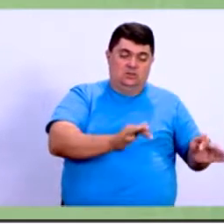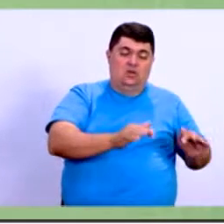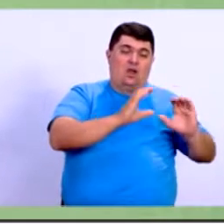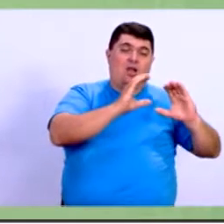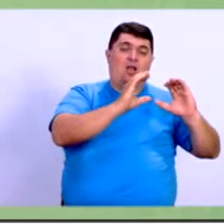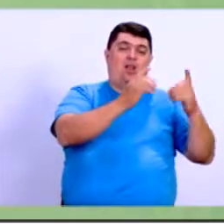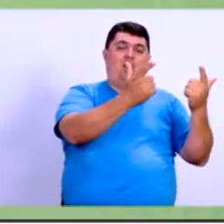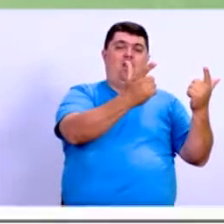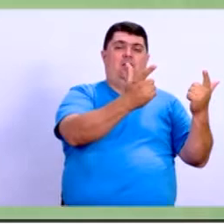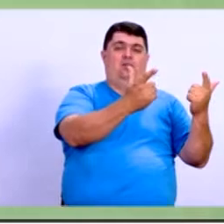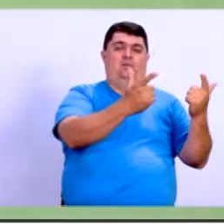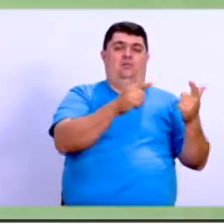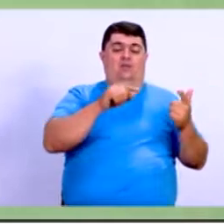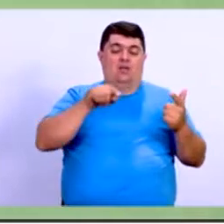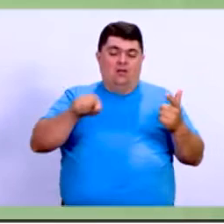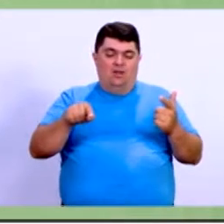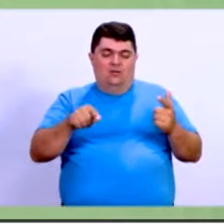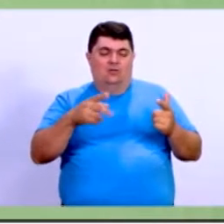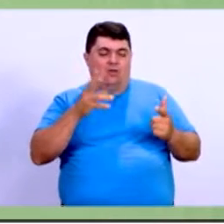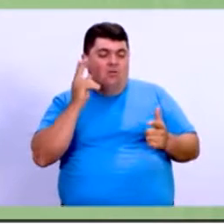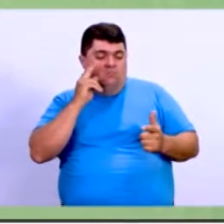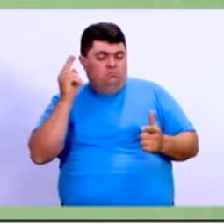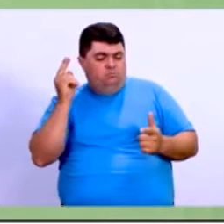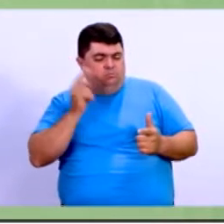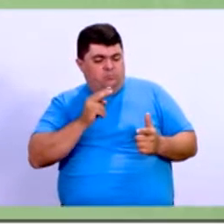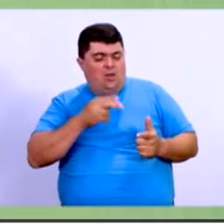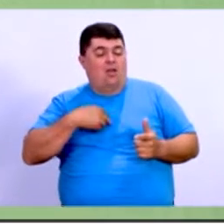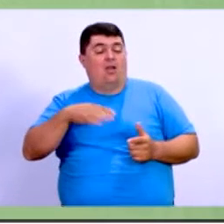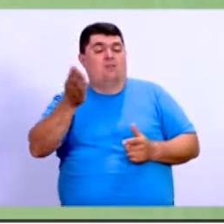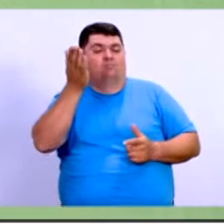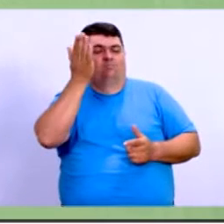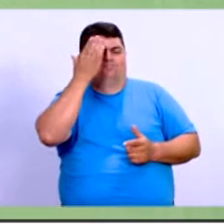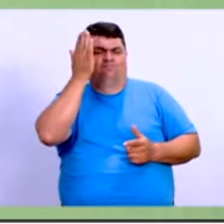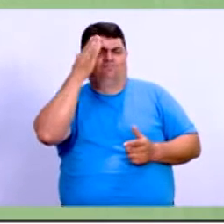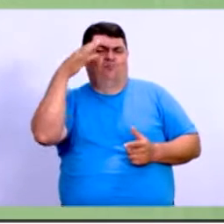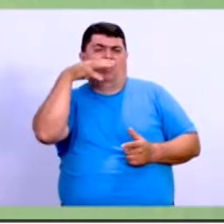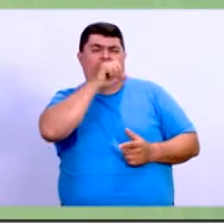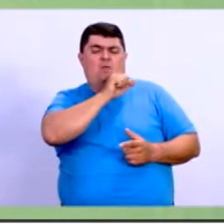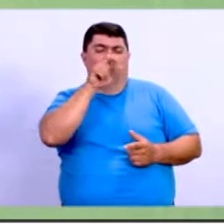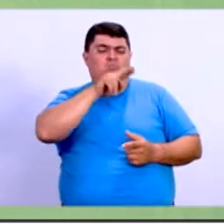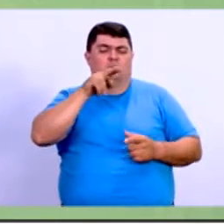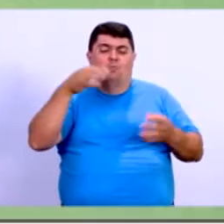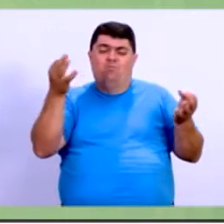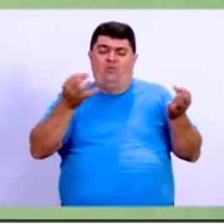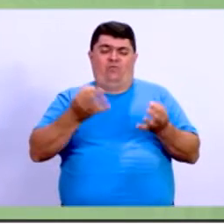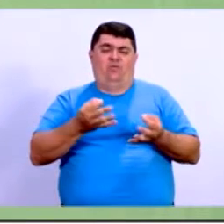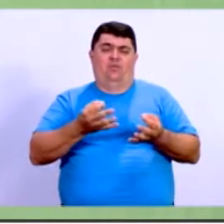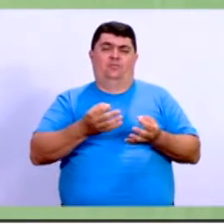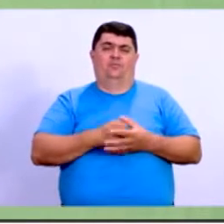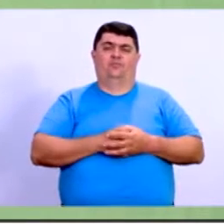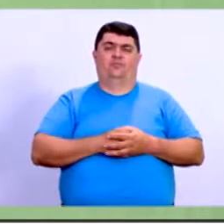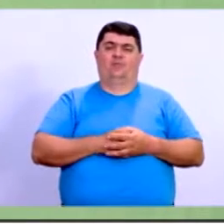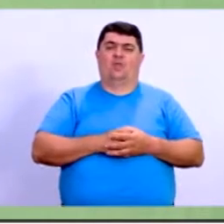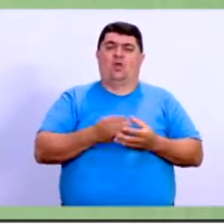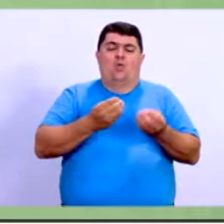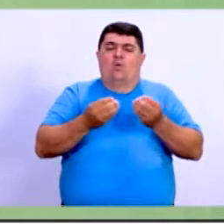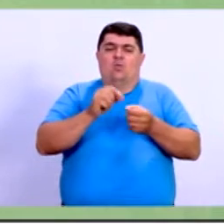com o sistema. Certo? E quais são os passos para a gente fazer análise de sistema? Primeiro passo.